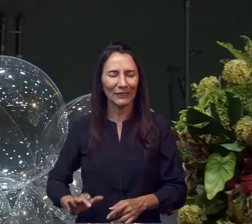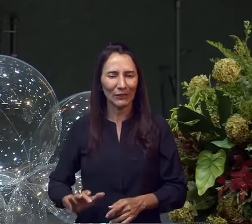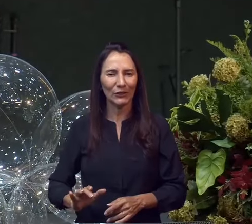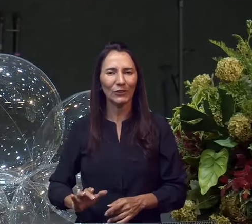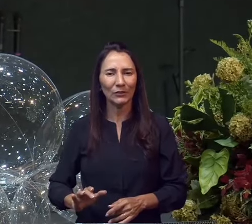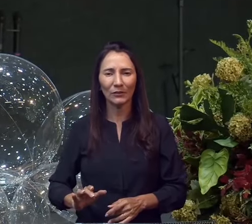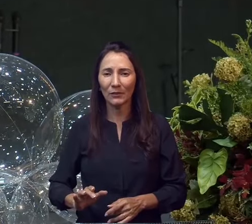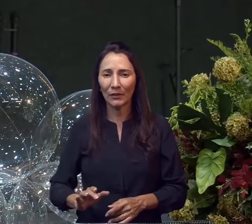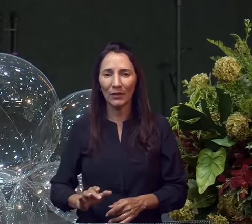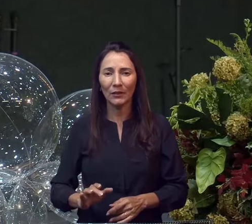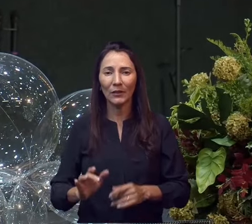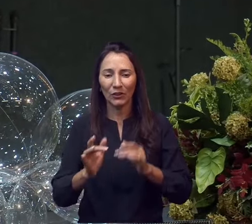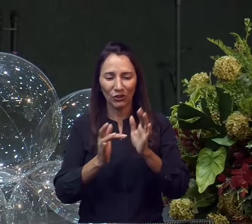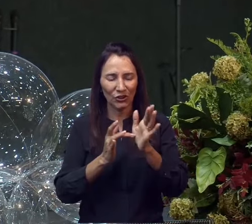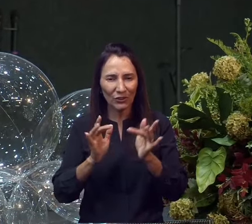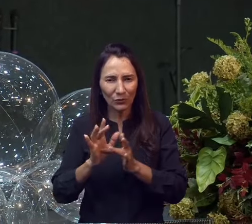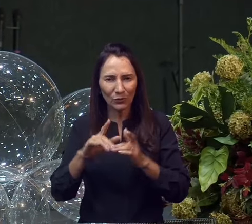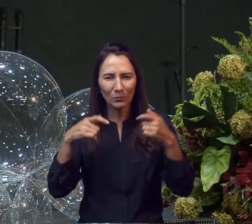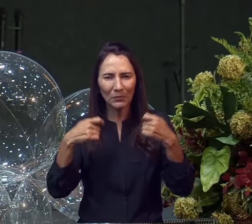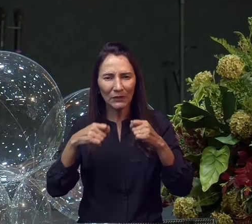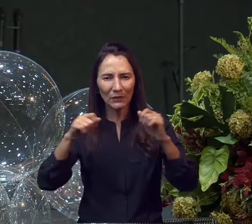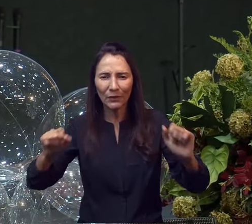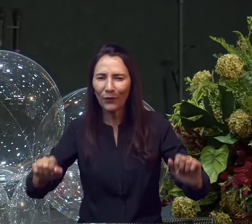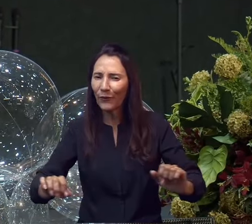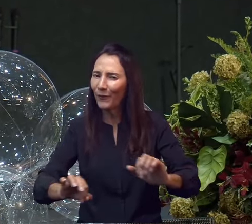ele ser glorificado